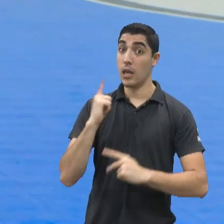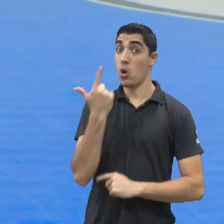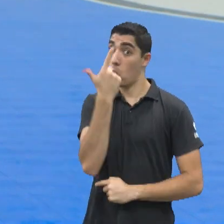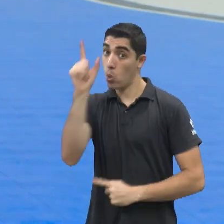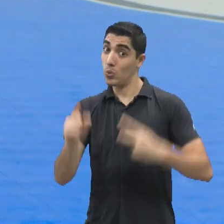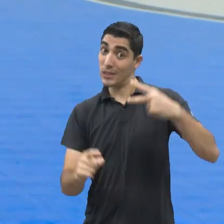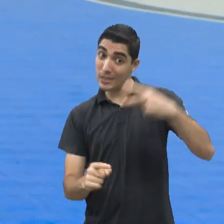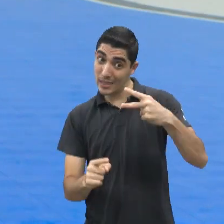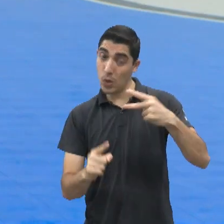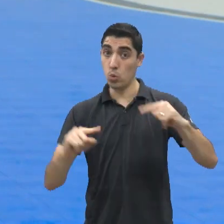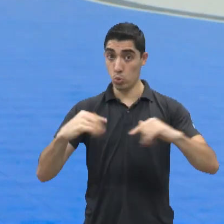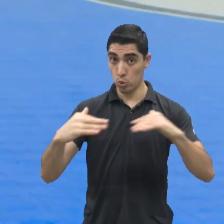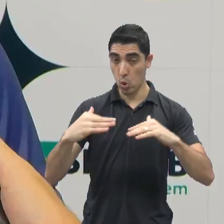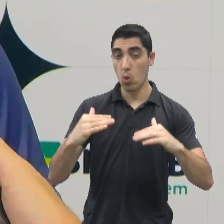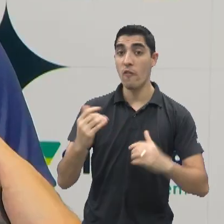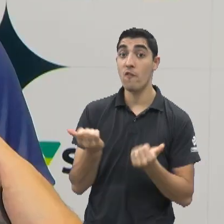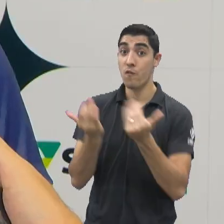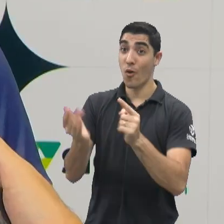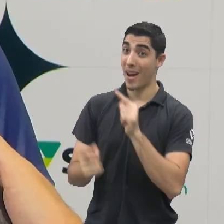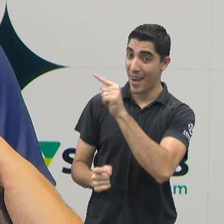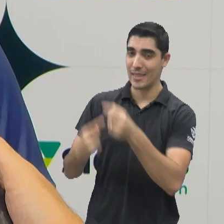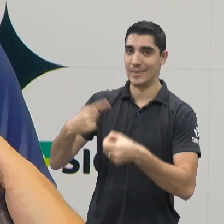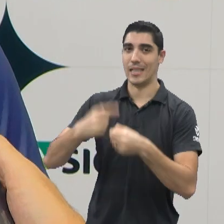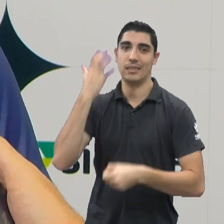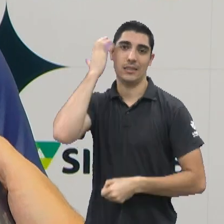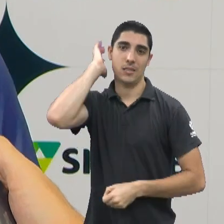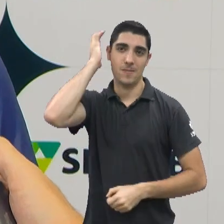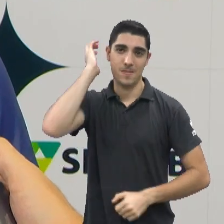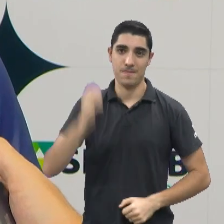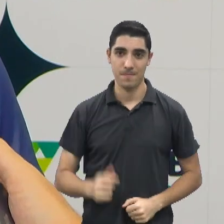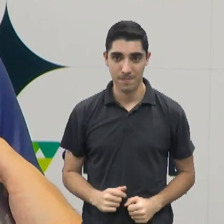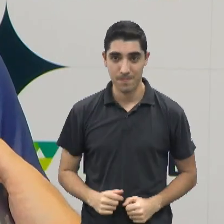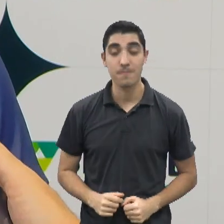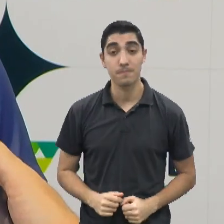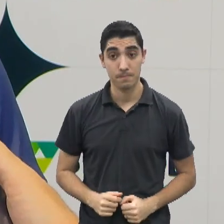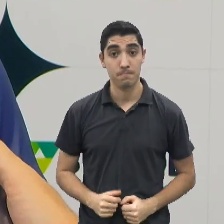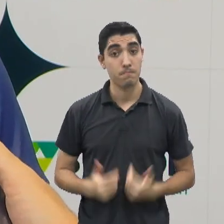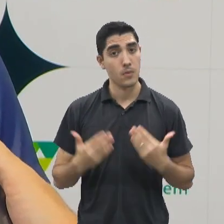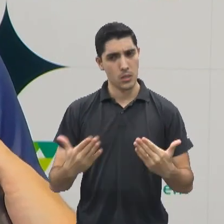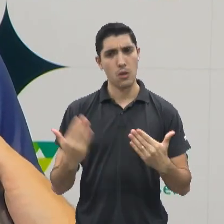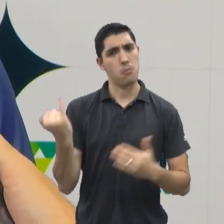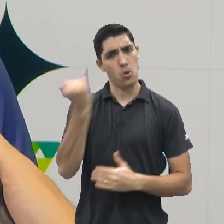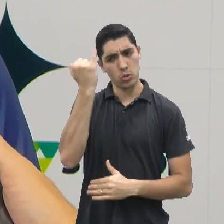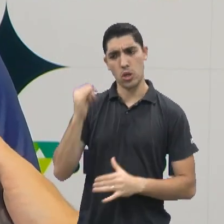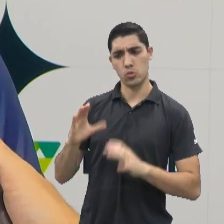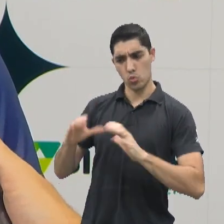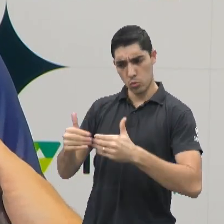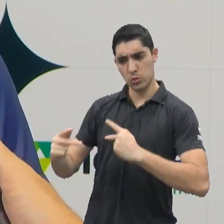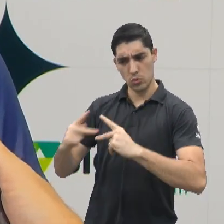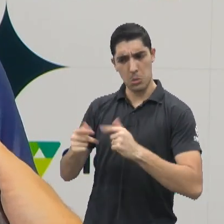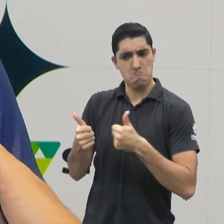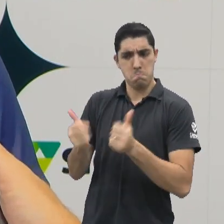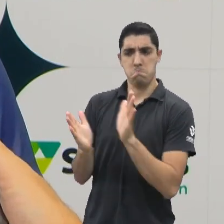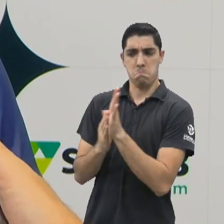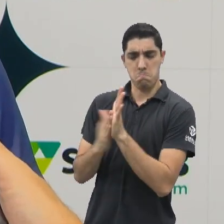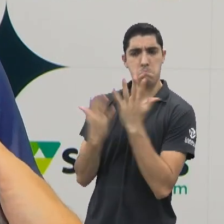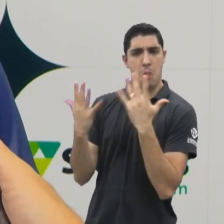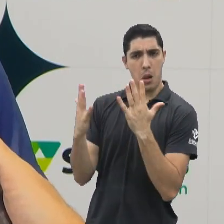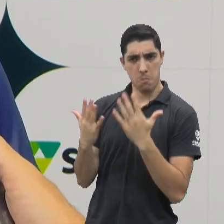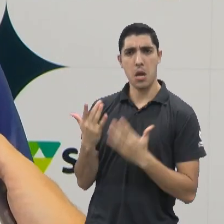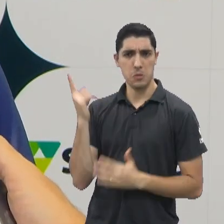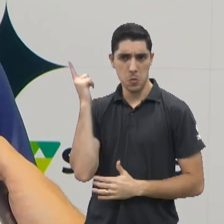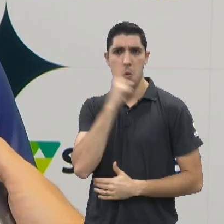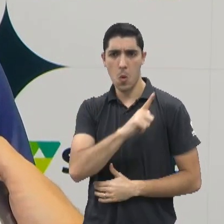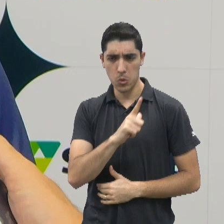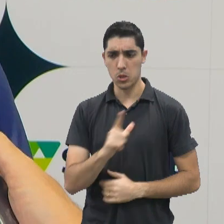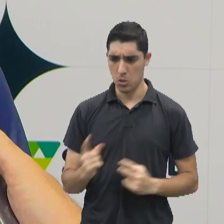volta, que acontece em Santo André. É gratificante essa vitória, enalteceu o elenco, revertemos a vantagem, isso é muito importante